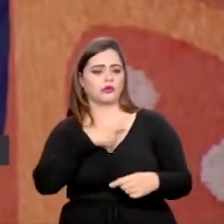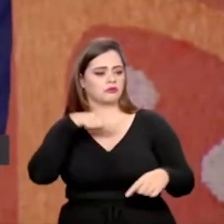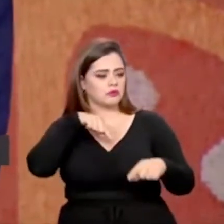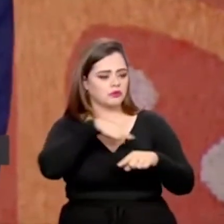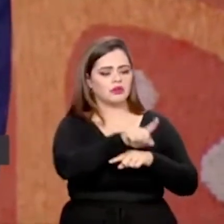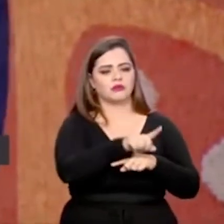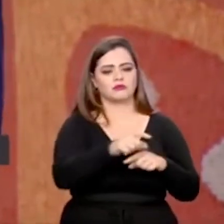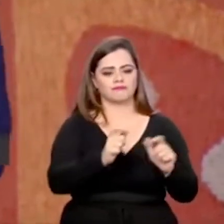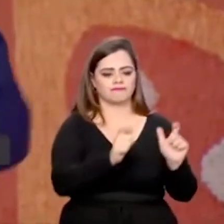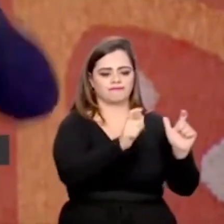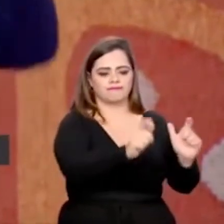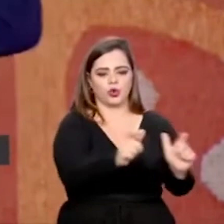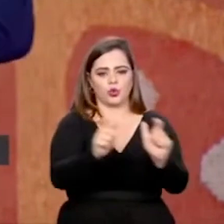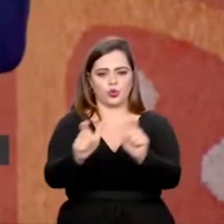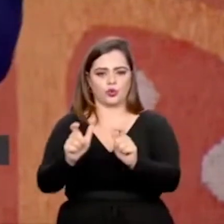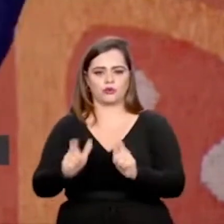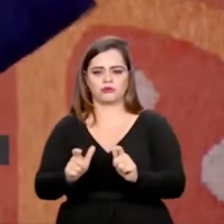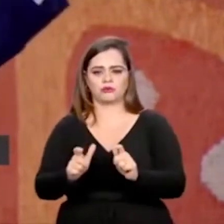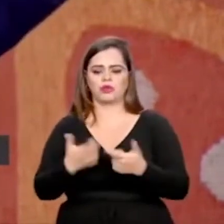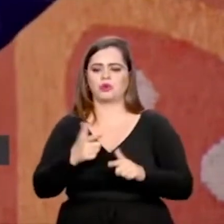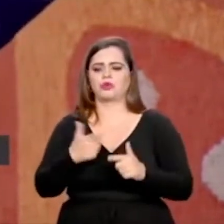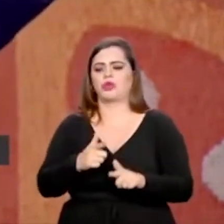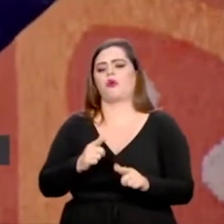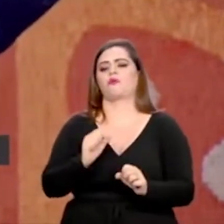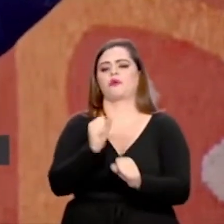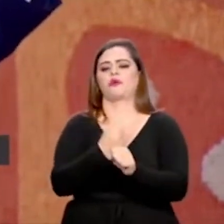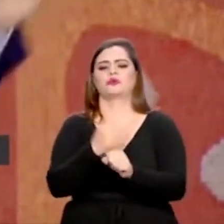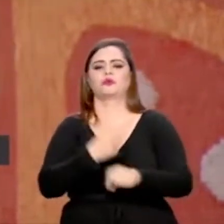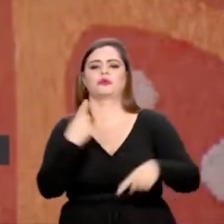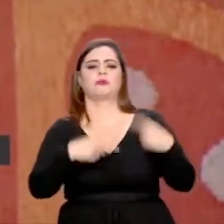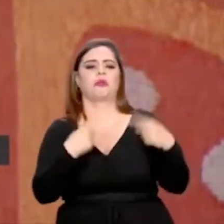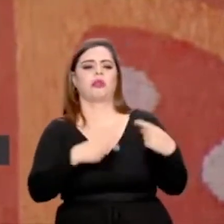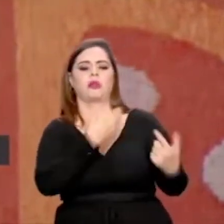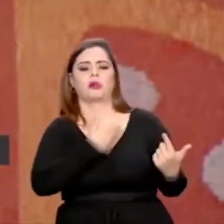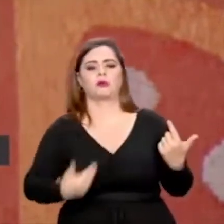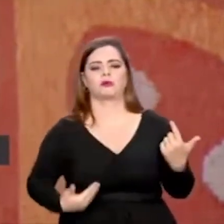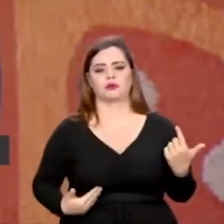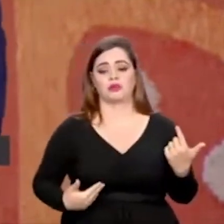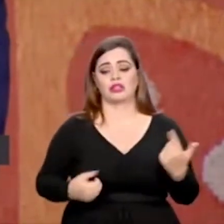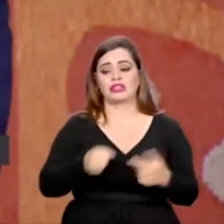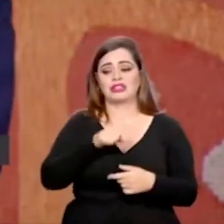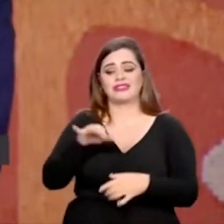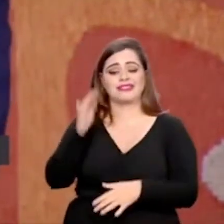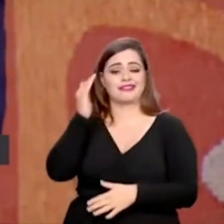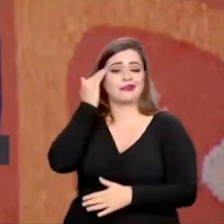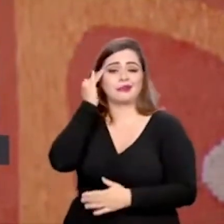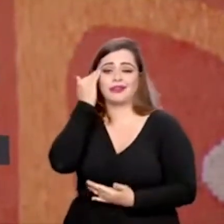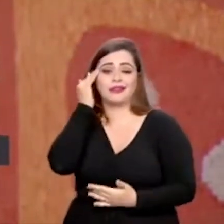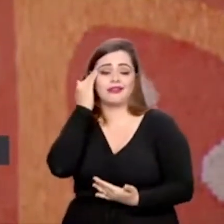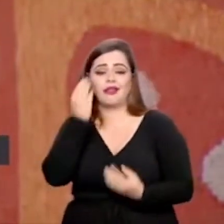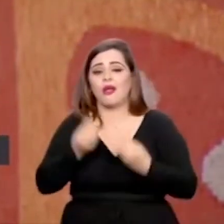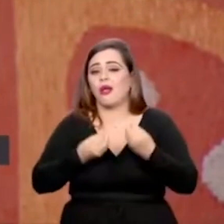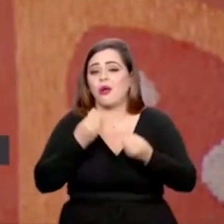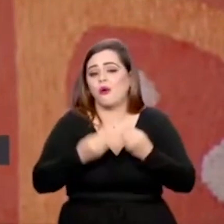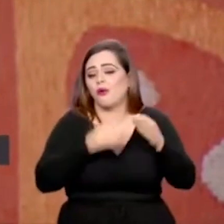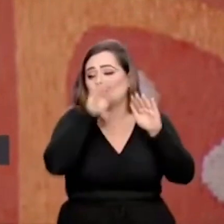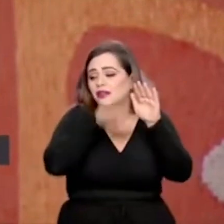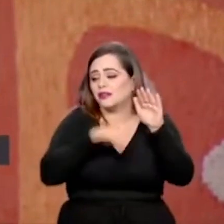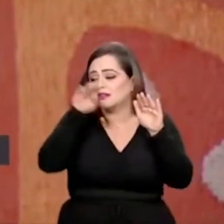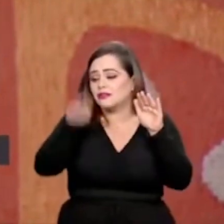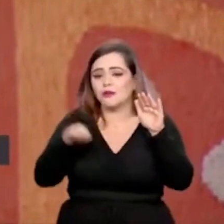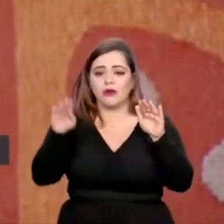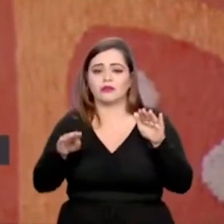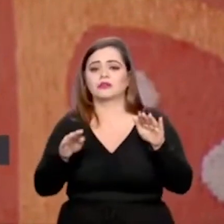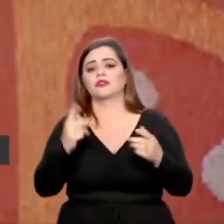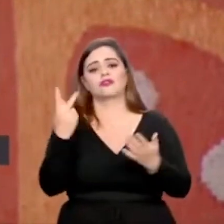territórios não adianta construir políticas públicas aqui nacionais sem compreender como que essa desigualdade se expressa